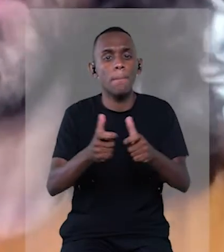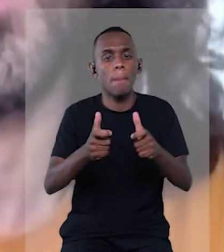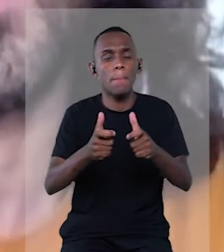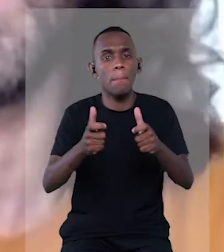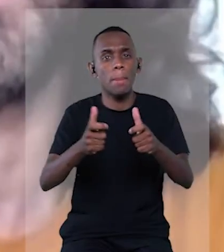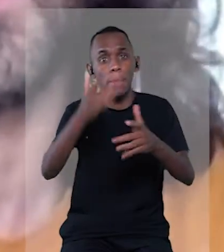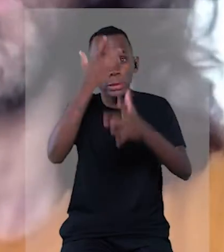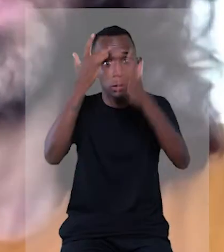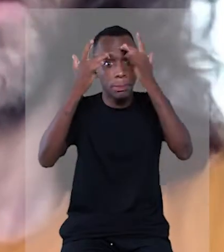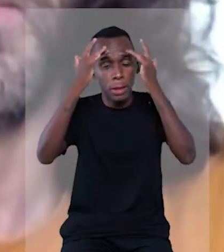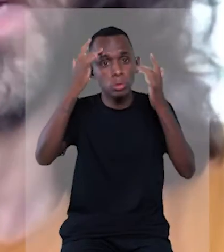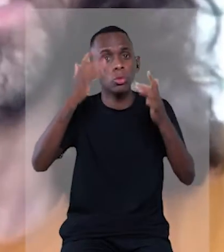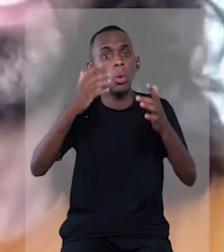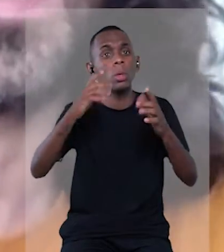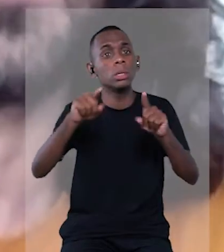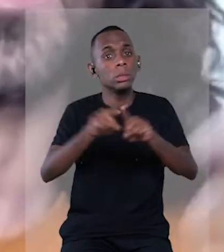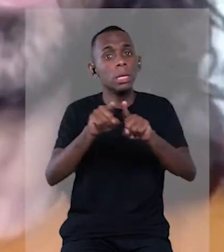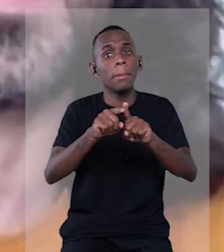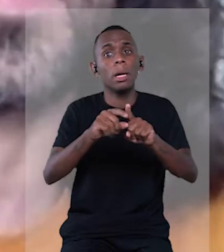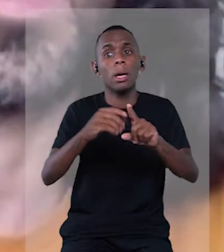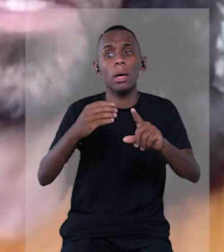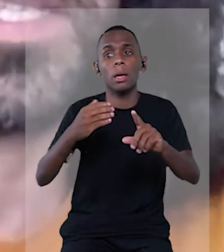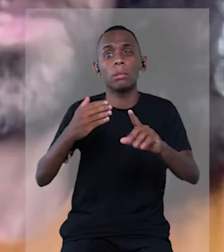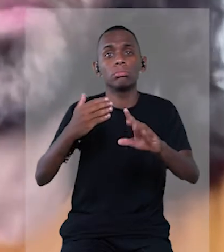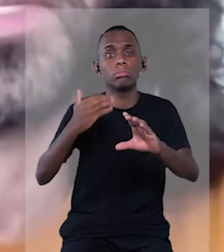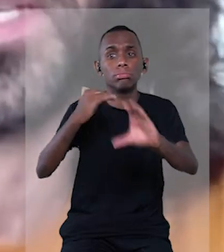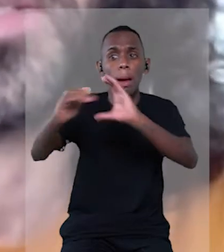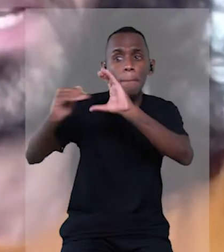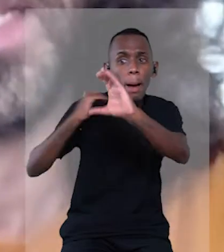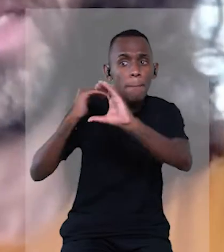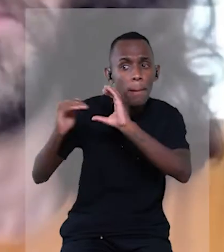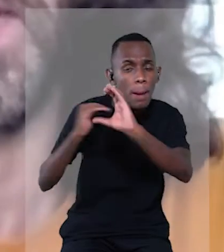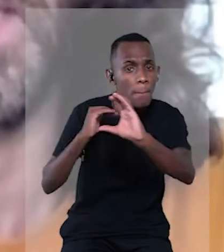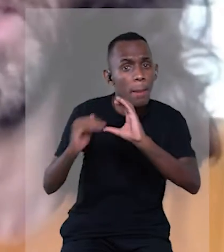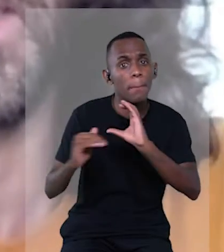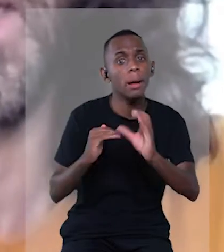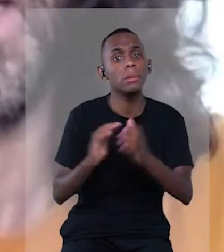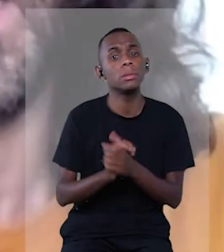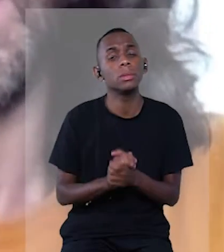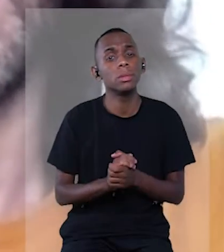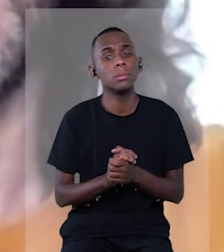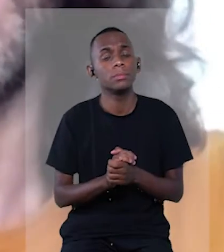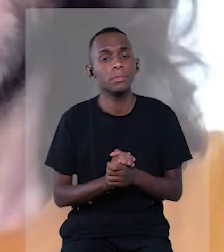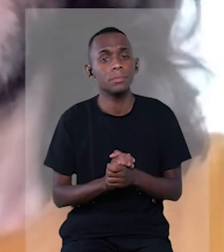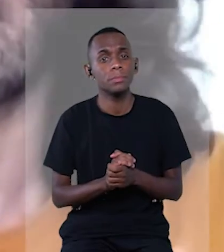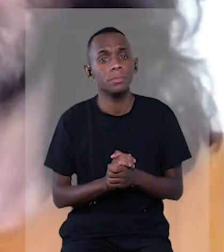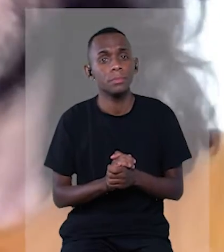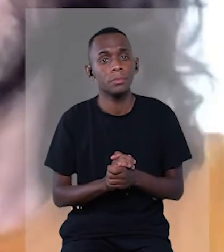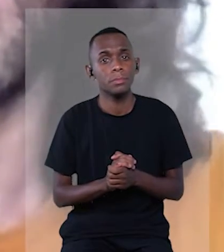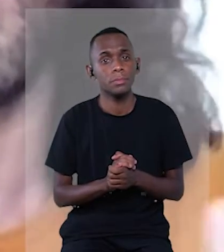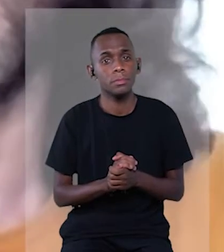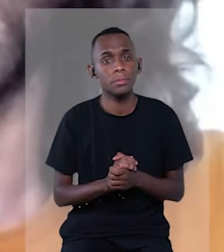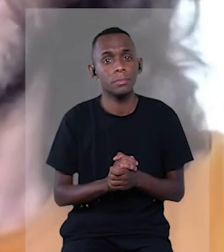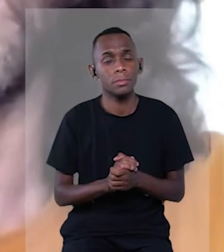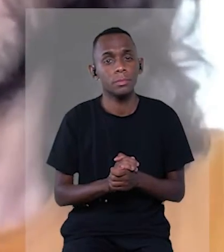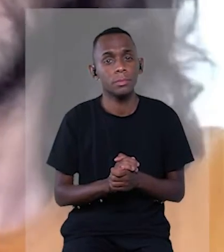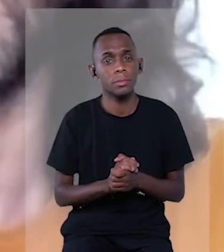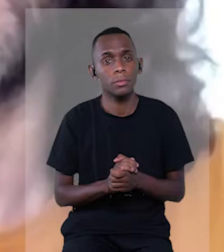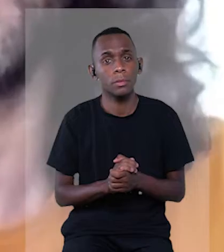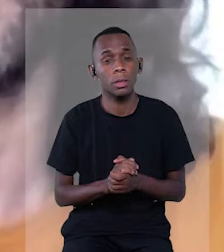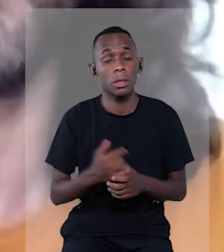número de leitores, né, as pessoas começaram a compartilhar, e pessoas desconhecidas começaram a chegar até a página, e aí